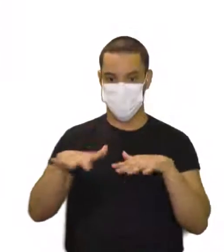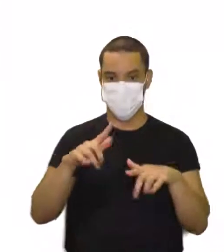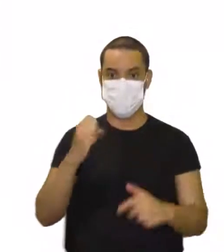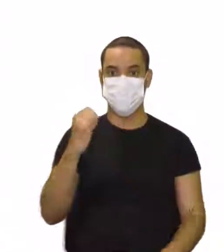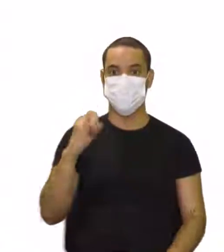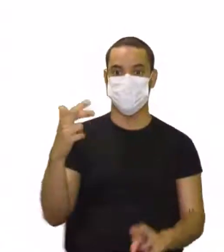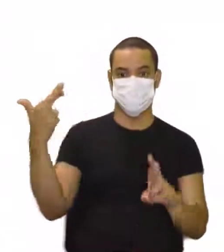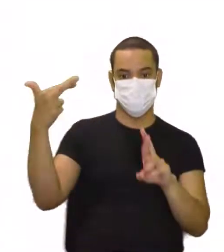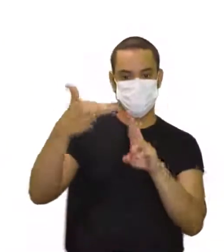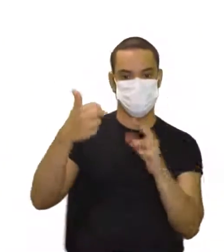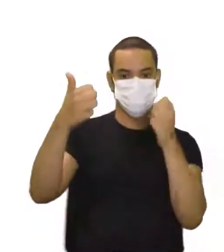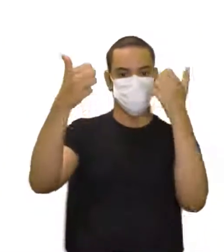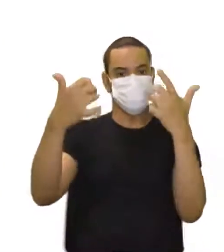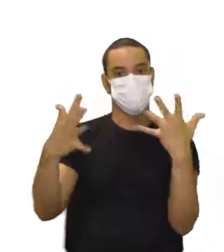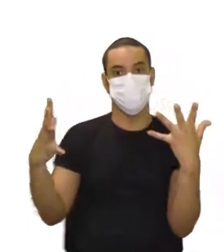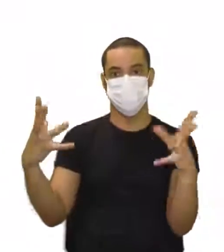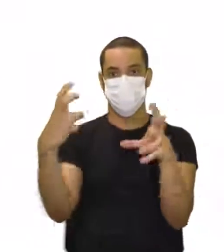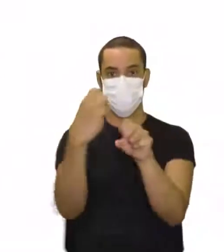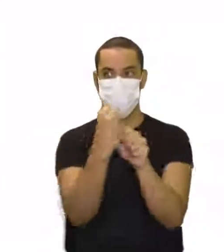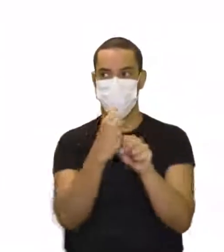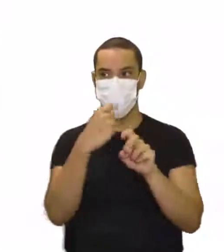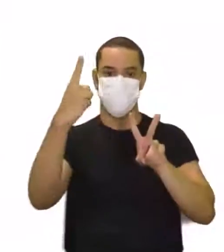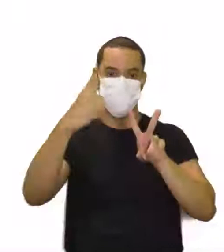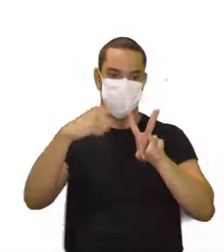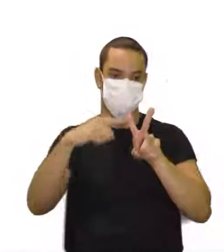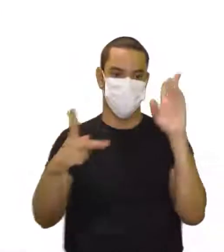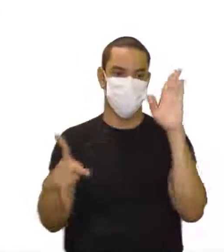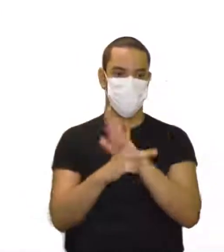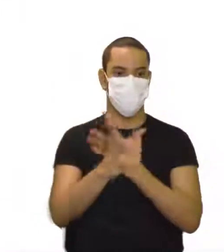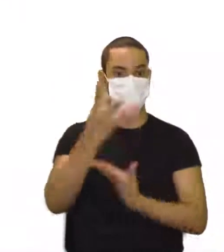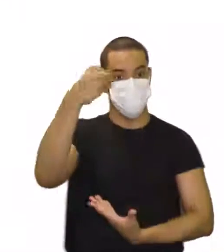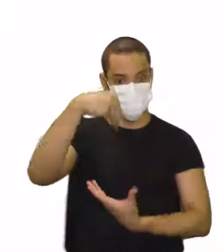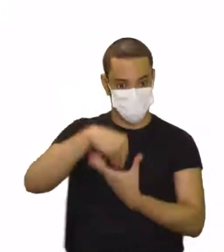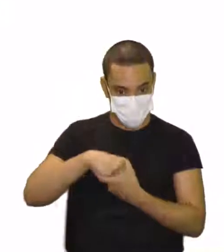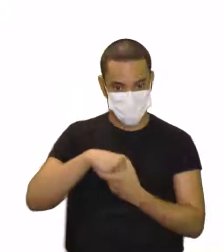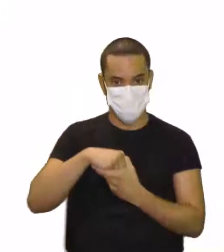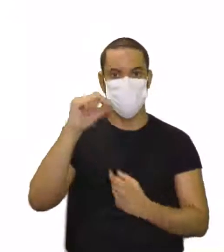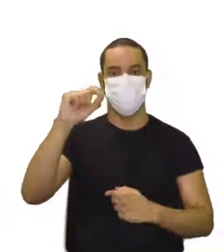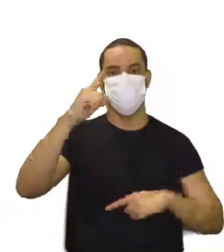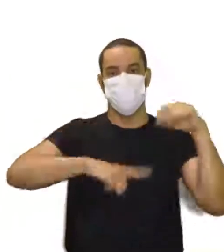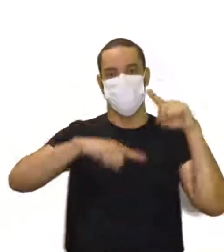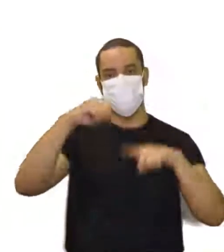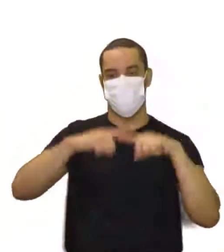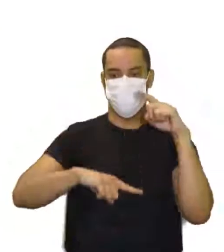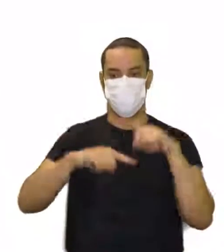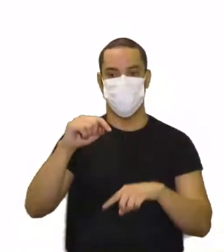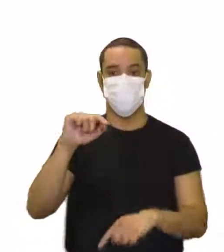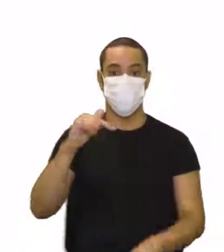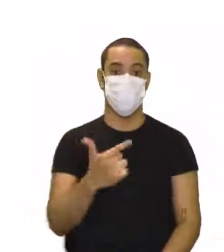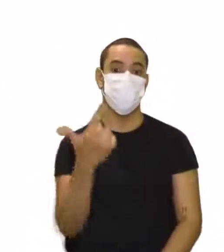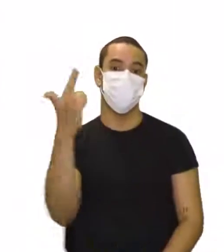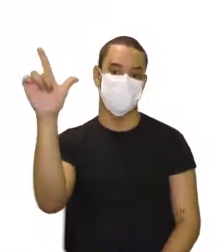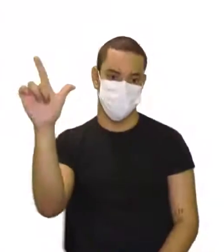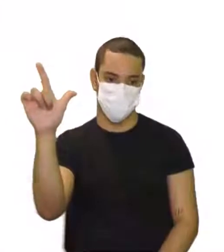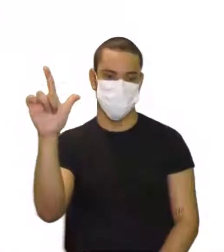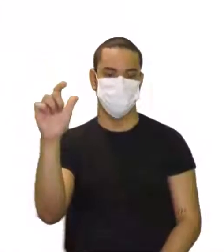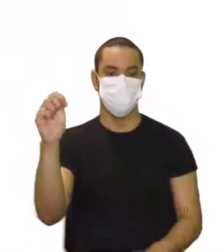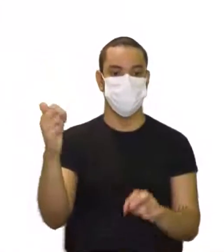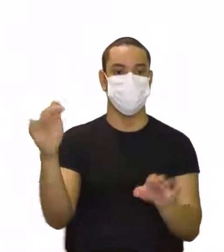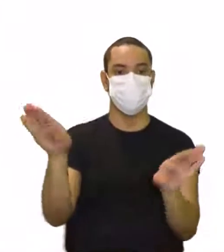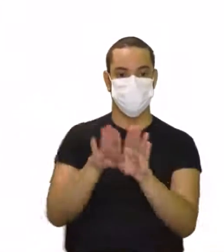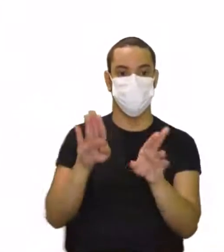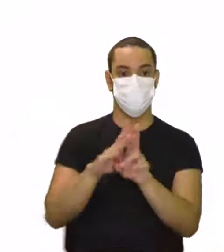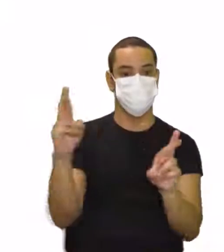dado simplesmente pela soma de vetores da posição do corpo relativamente ao outro